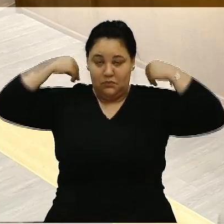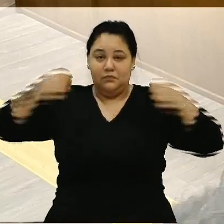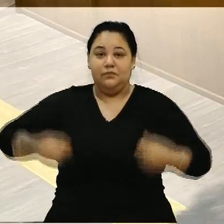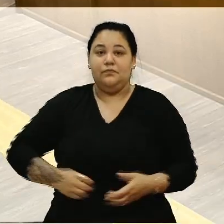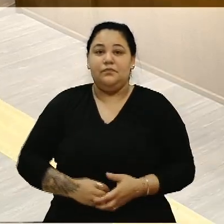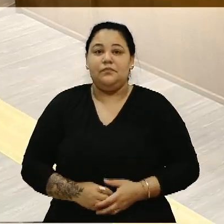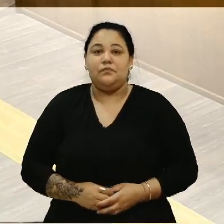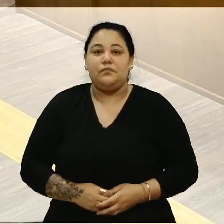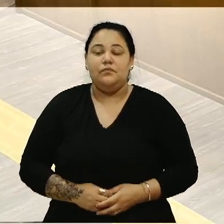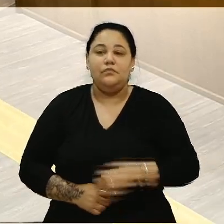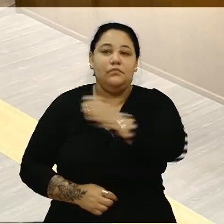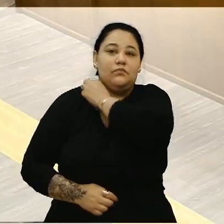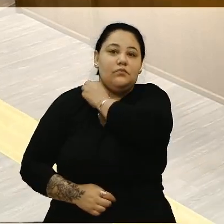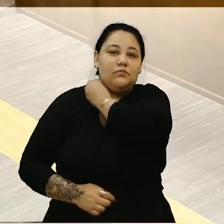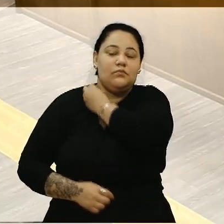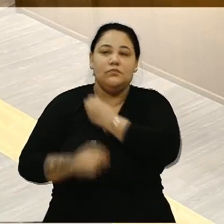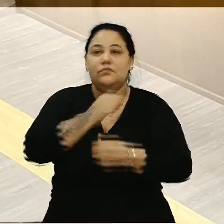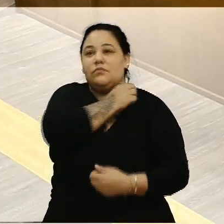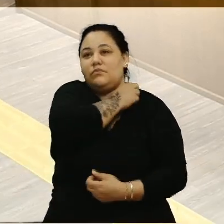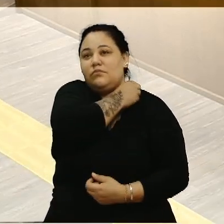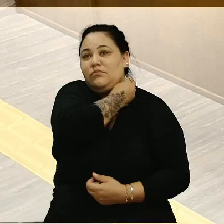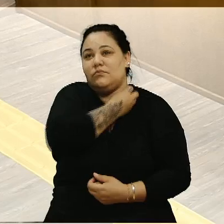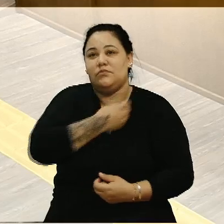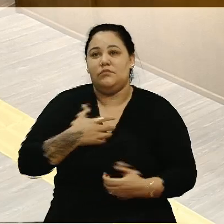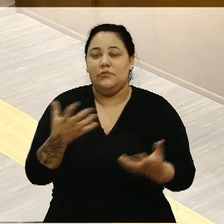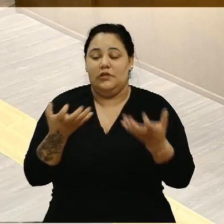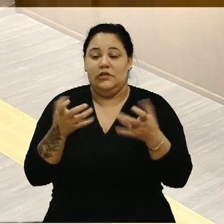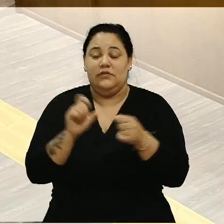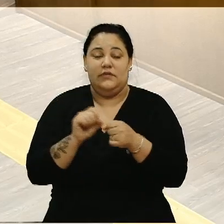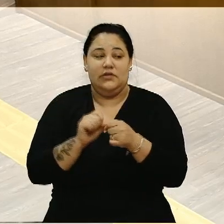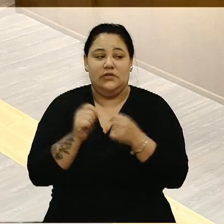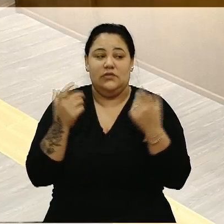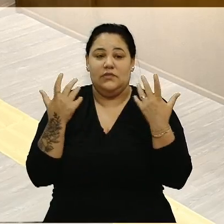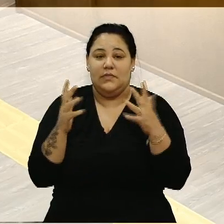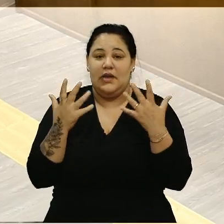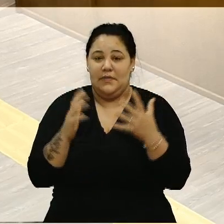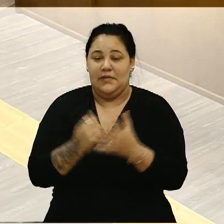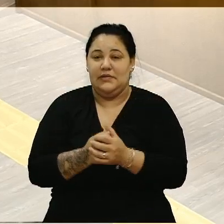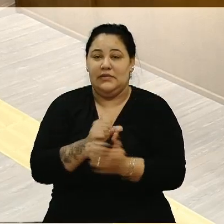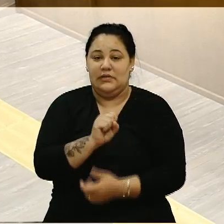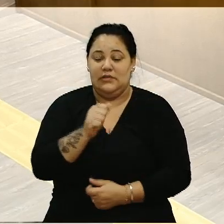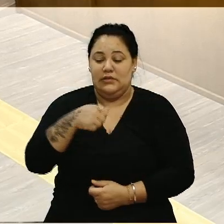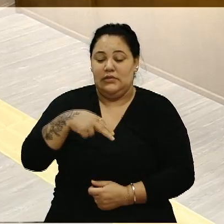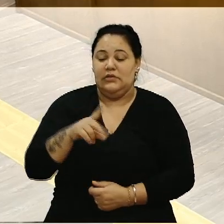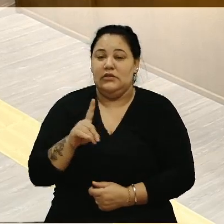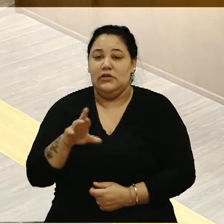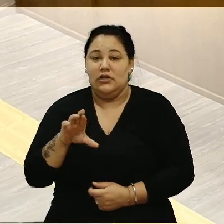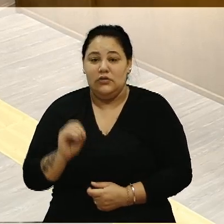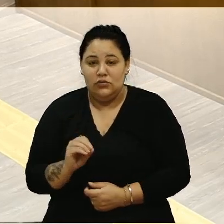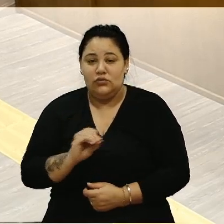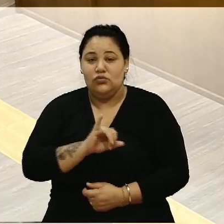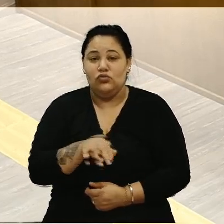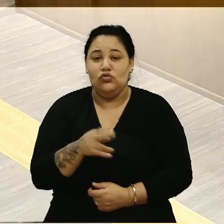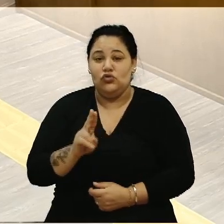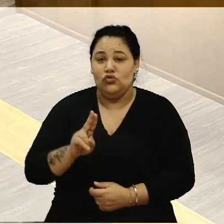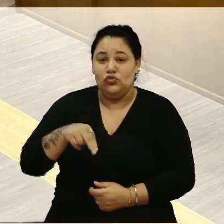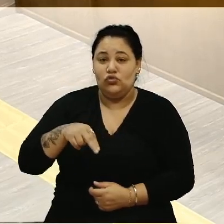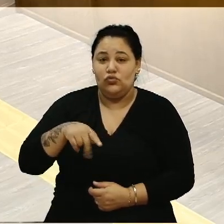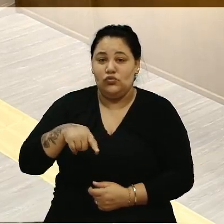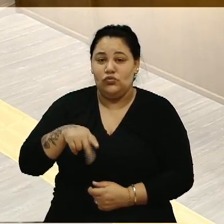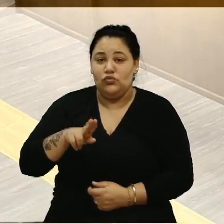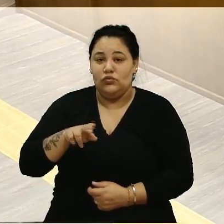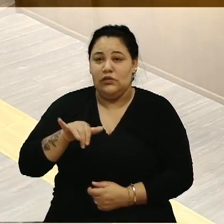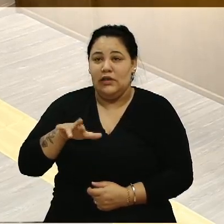Presidente, gostaria de fazer um voto de congratulação ao Sandro Juqueira, né? O Sandro, pelo serviço